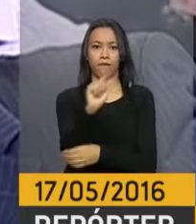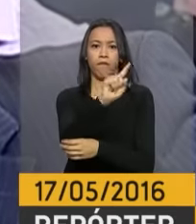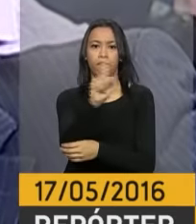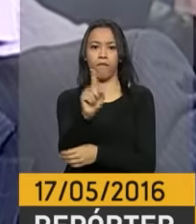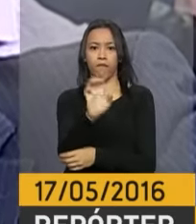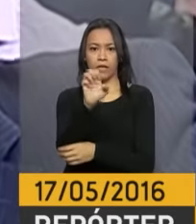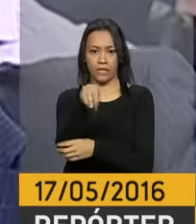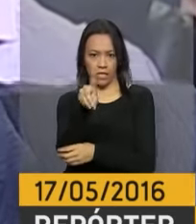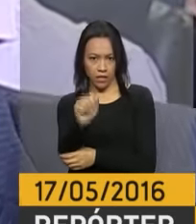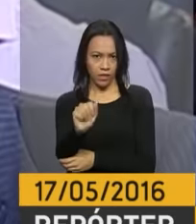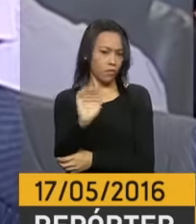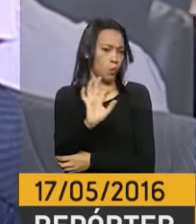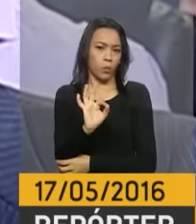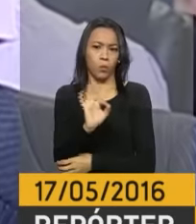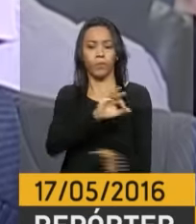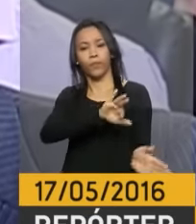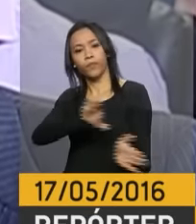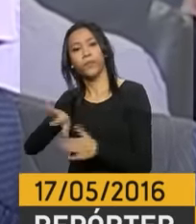cenário externo,